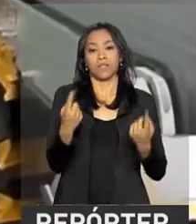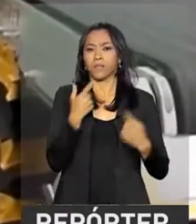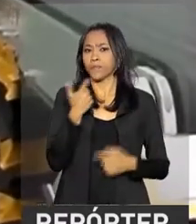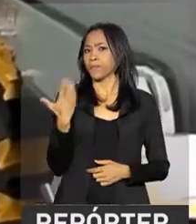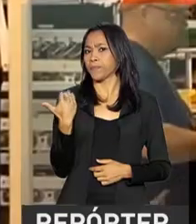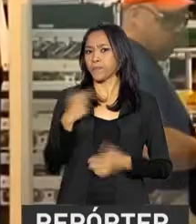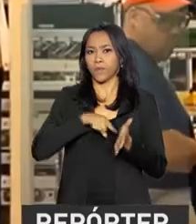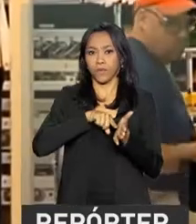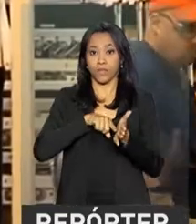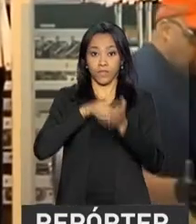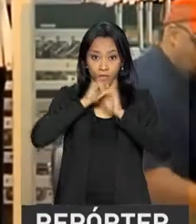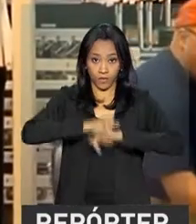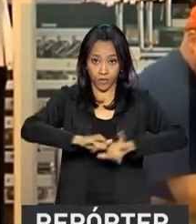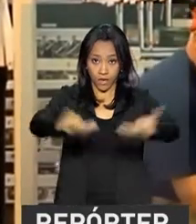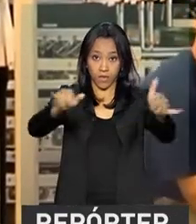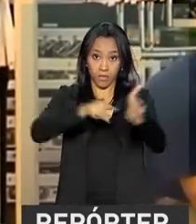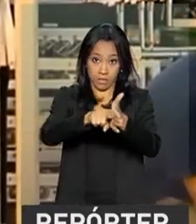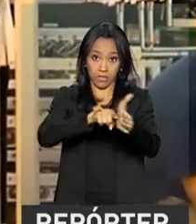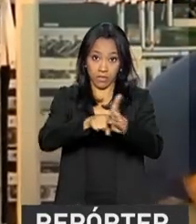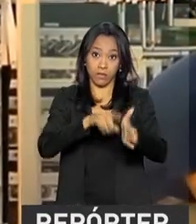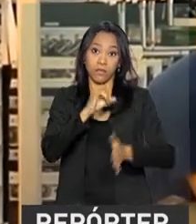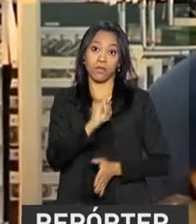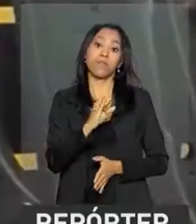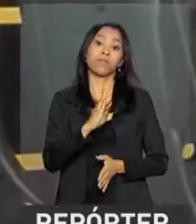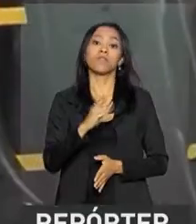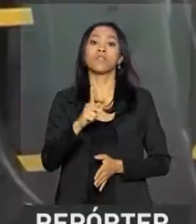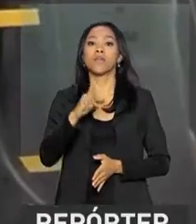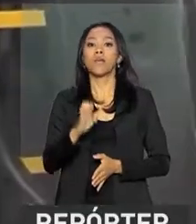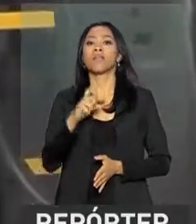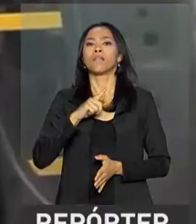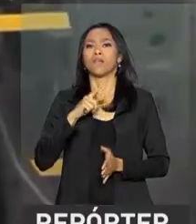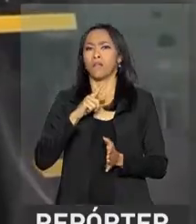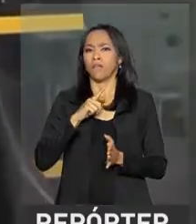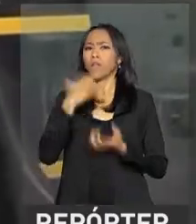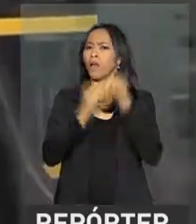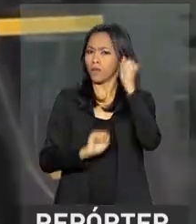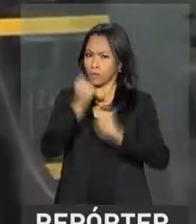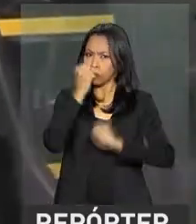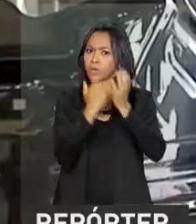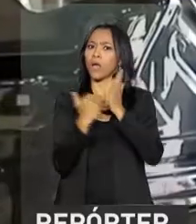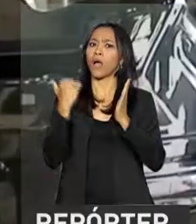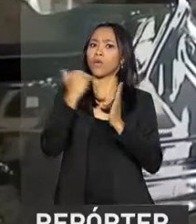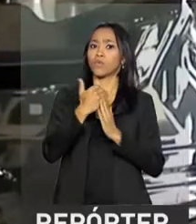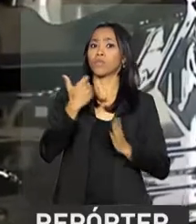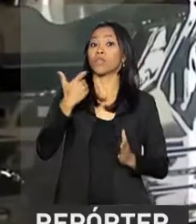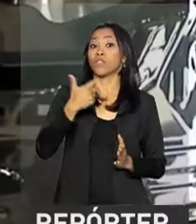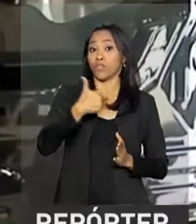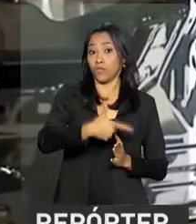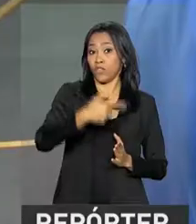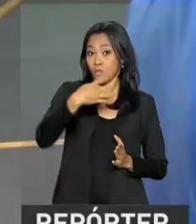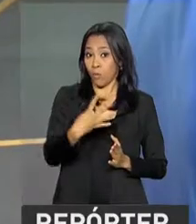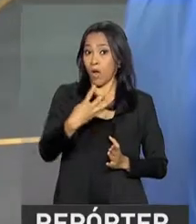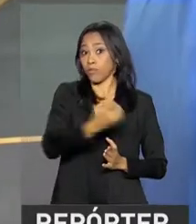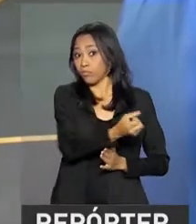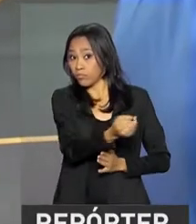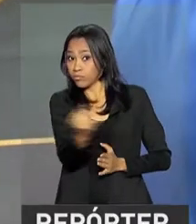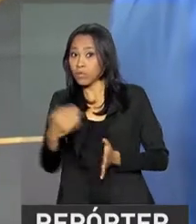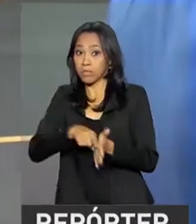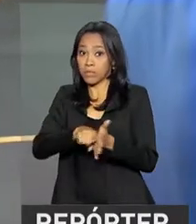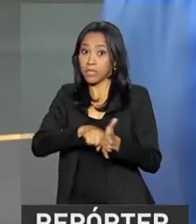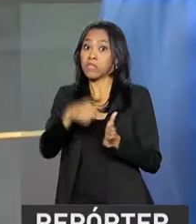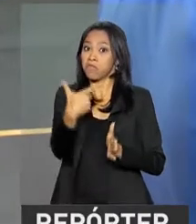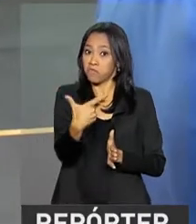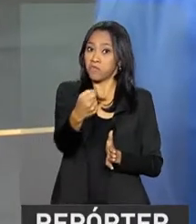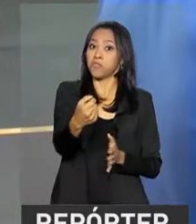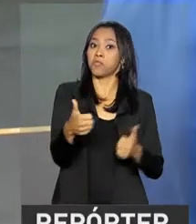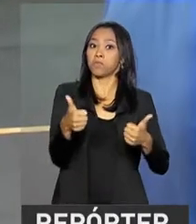pelo ibge a indústria teve alta em 20 dos 24 ramos pesquisados a indústria automotiva foi a atividade que